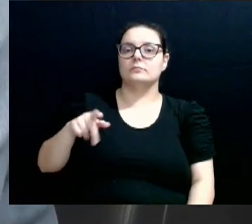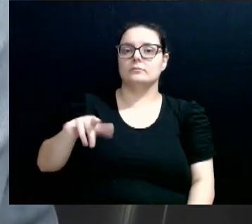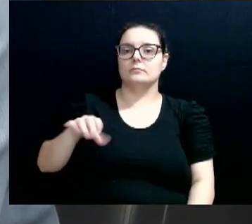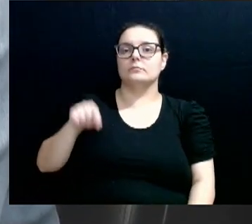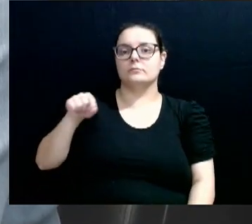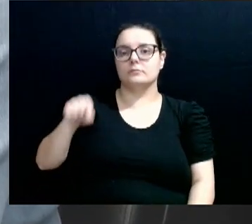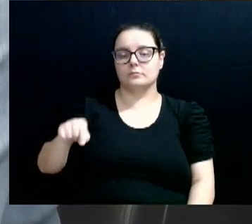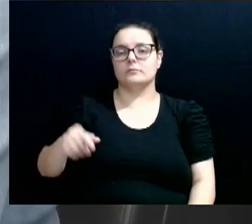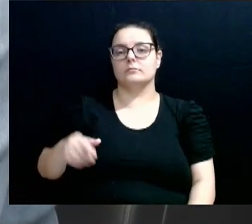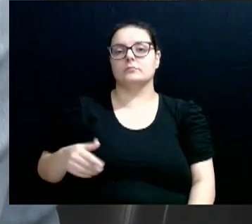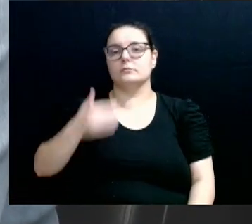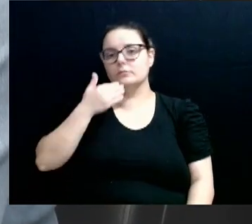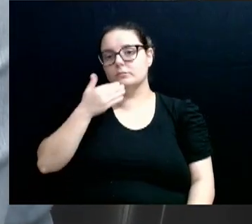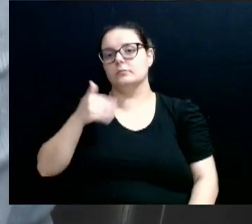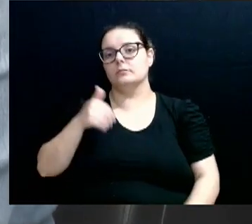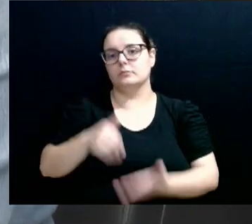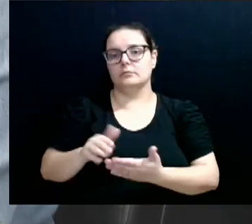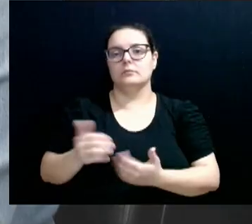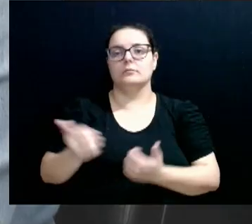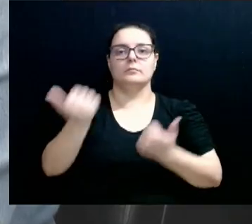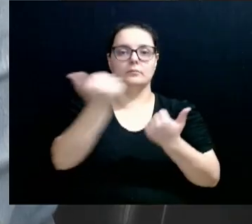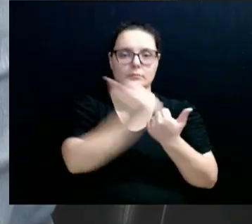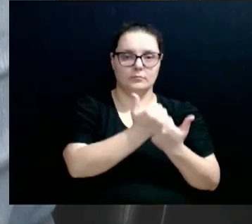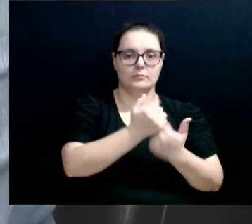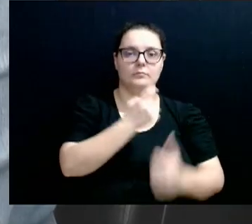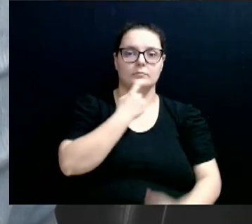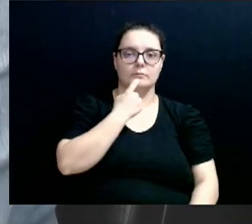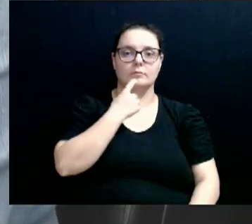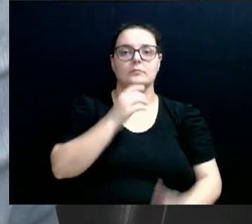o cargo aqui em Campinas, também via concurso público.